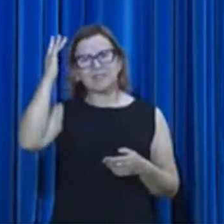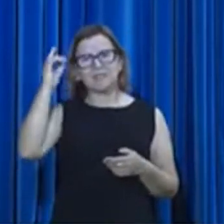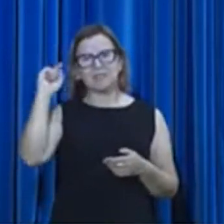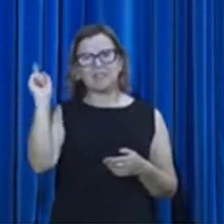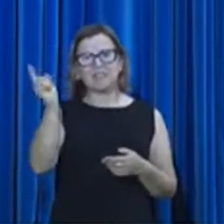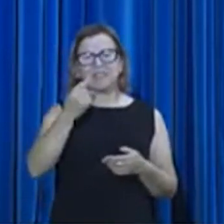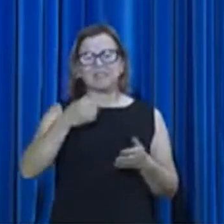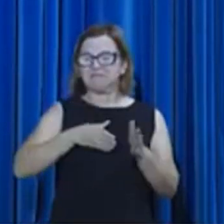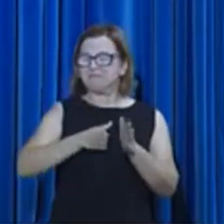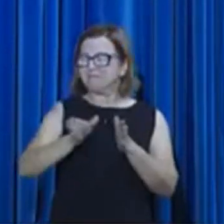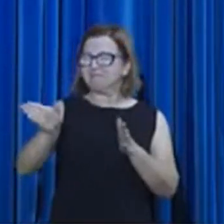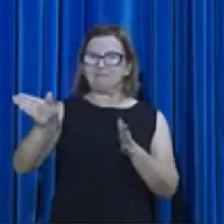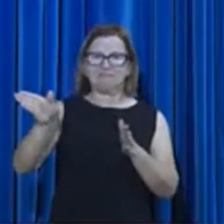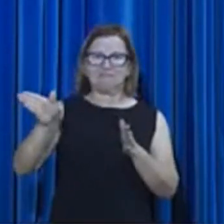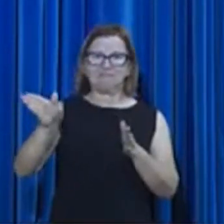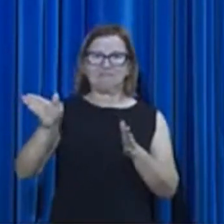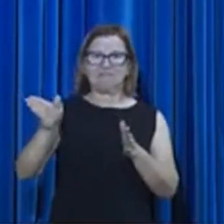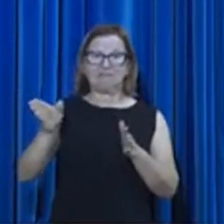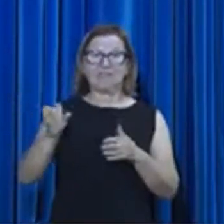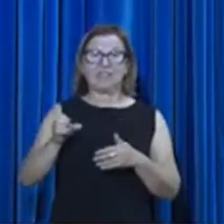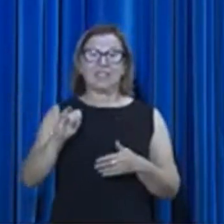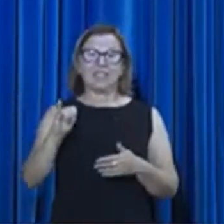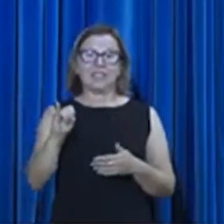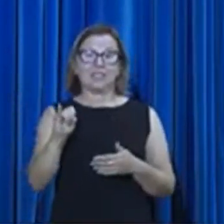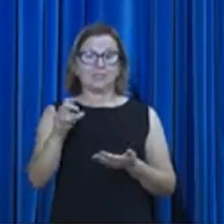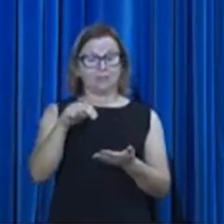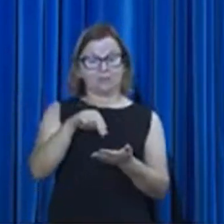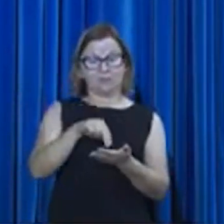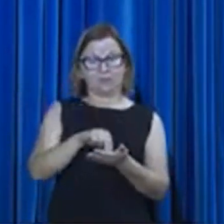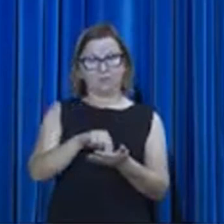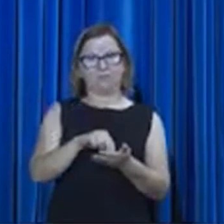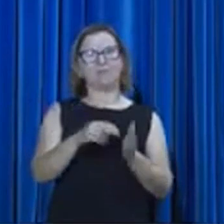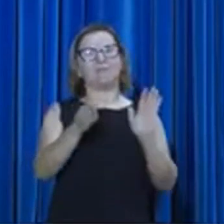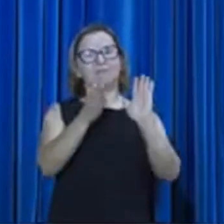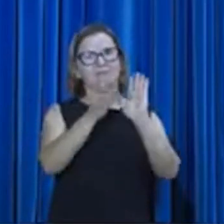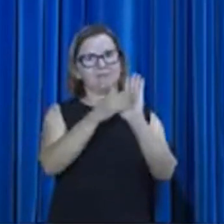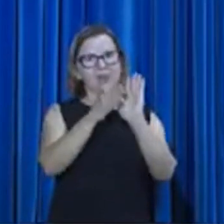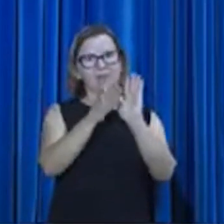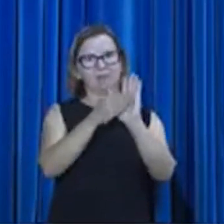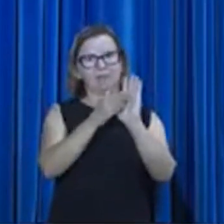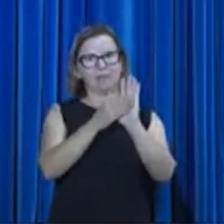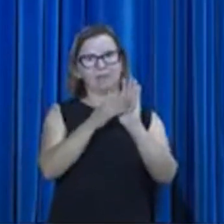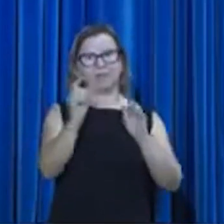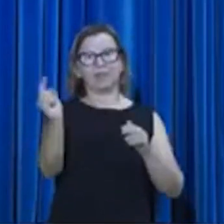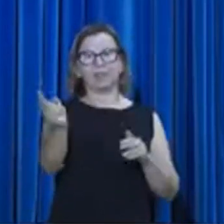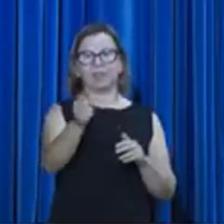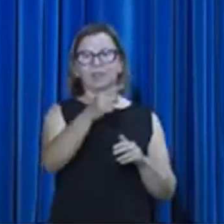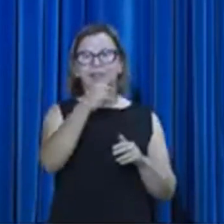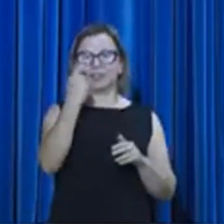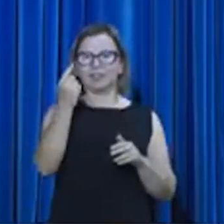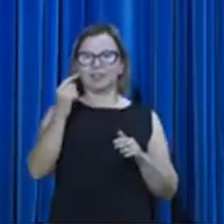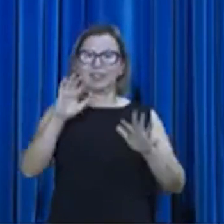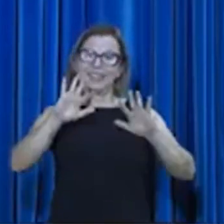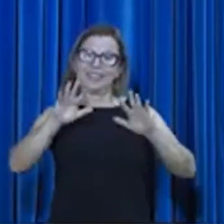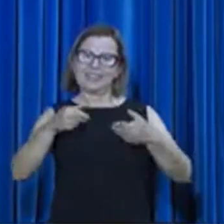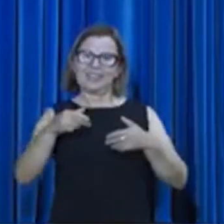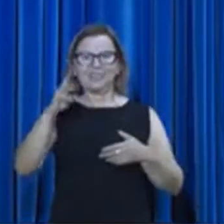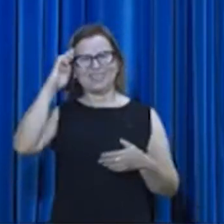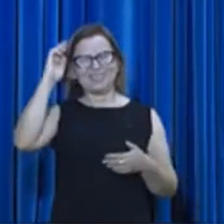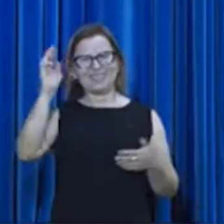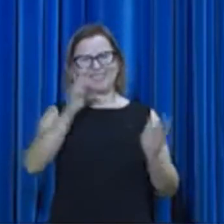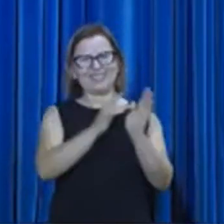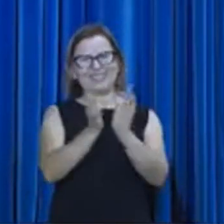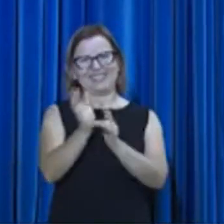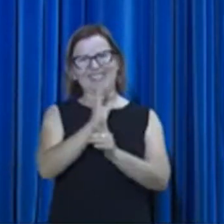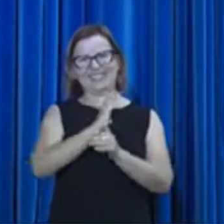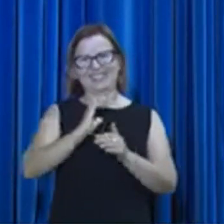perder se não atentarmos para o propósito para o qual nós somos atraídos no Senhor Jesus Cristo,